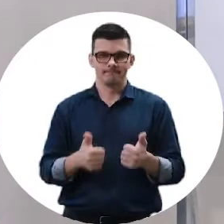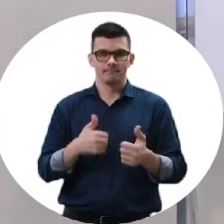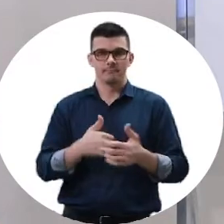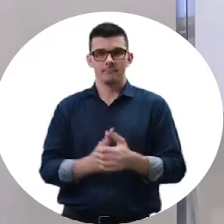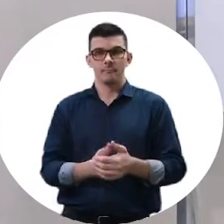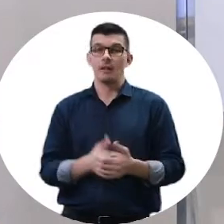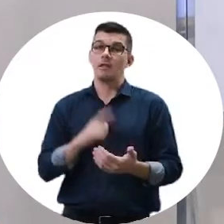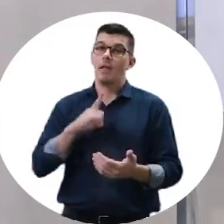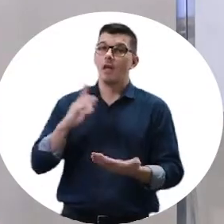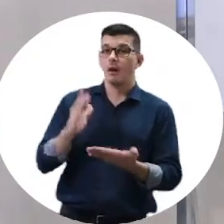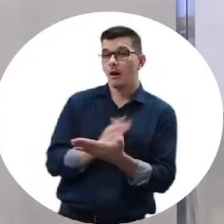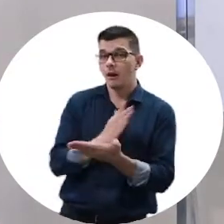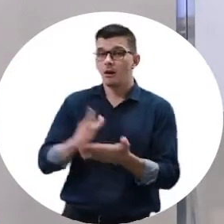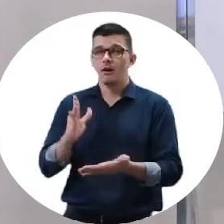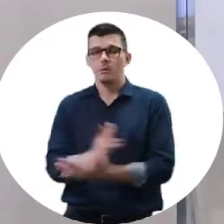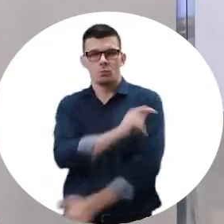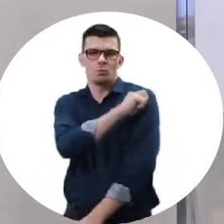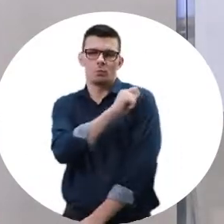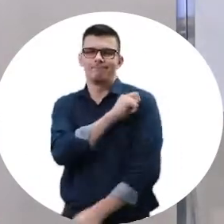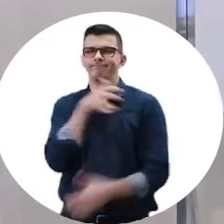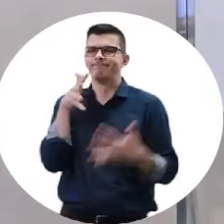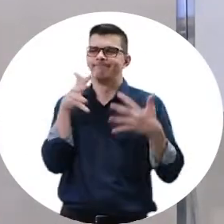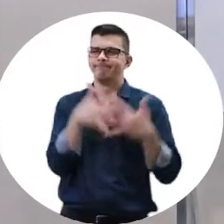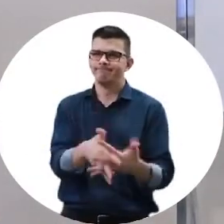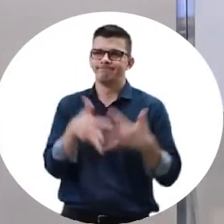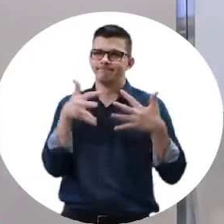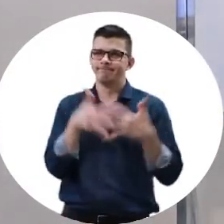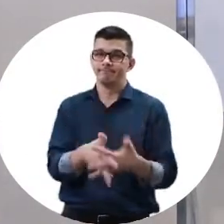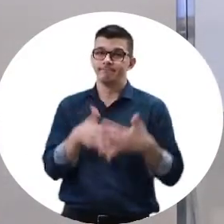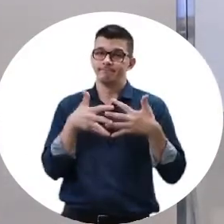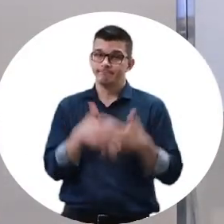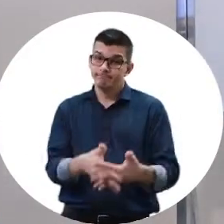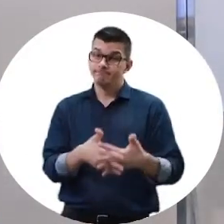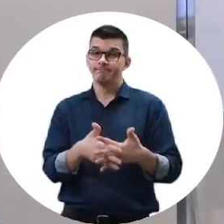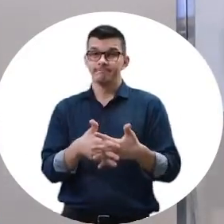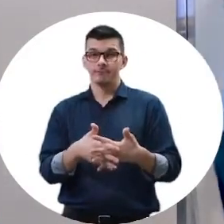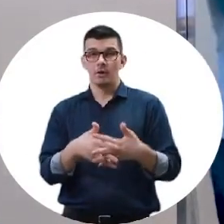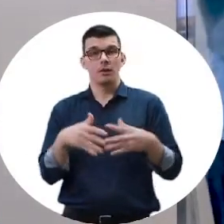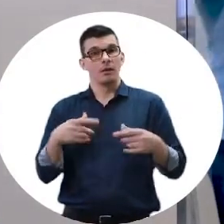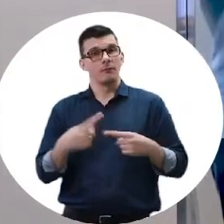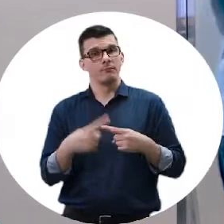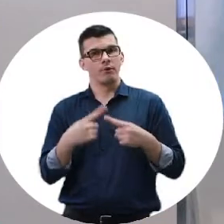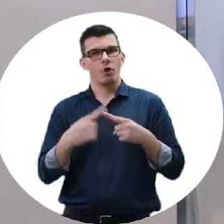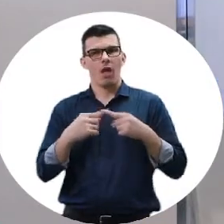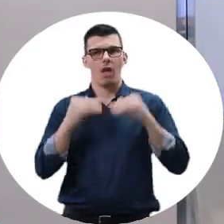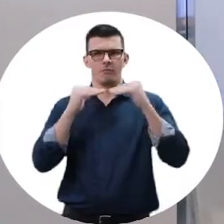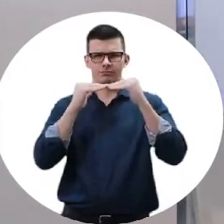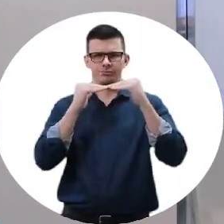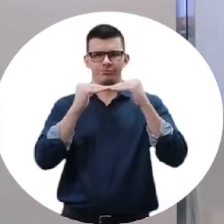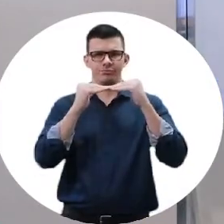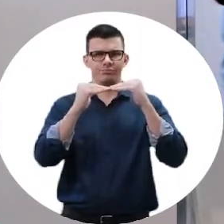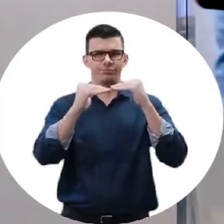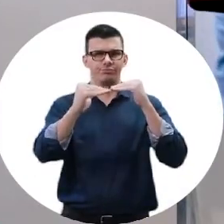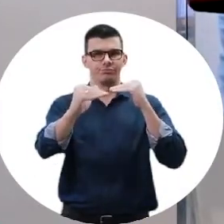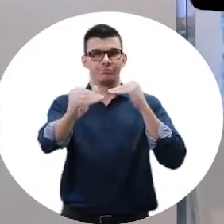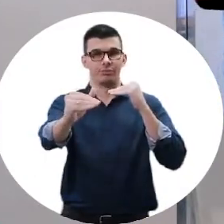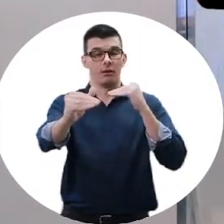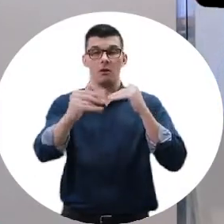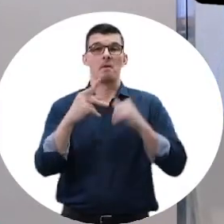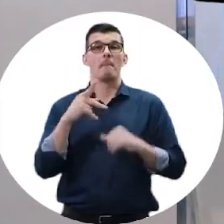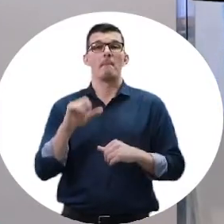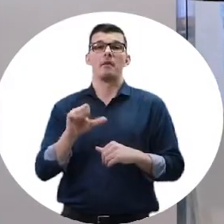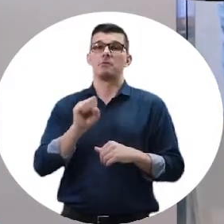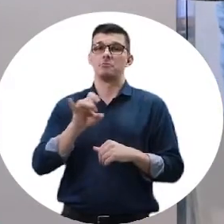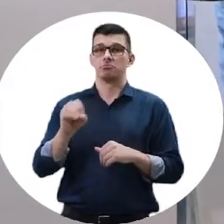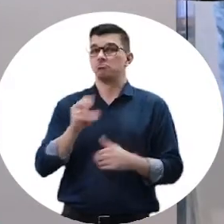chão. Tem aluno que confunde peso com normal. Porque na horizontal, o peso tem a